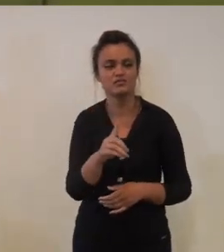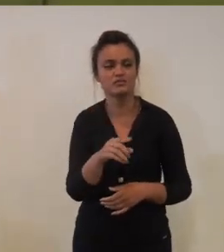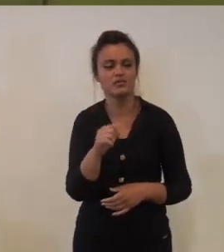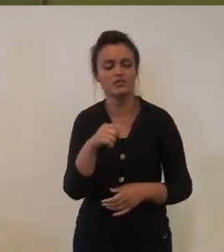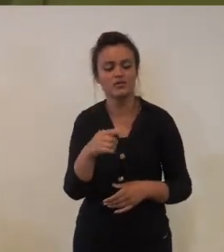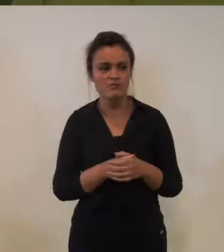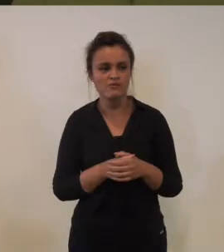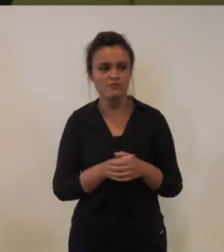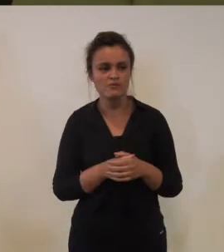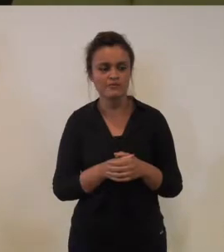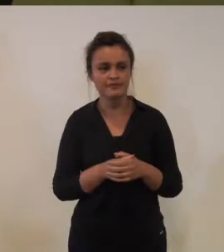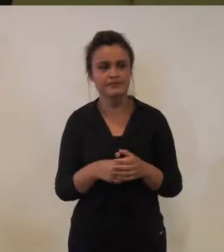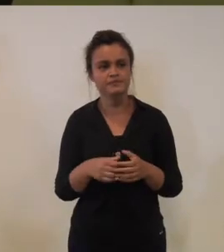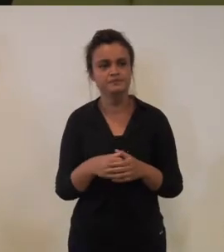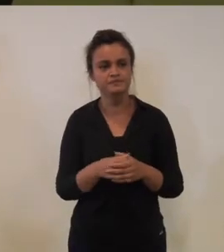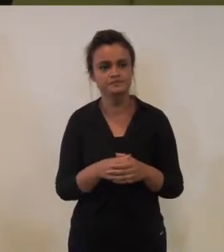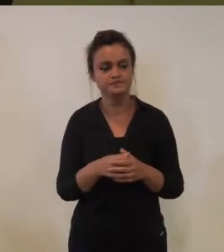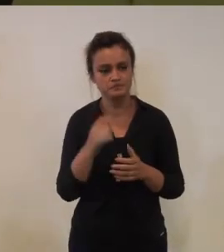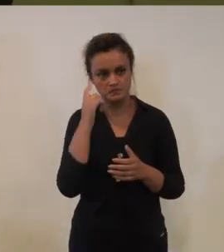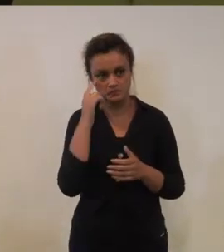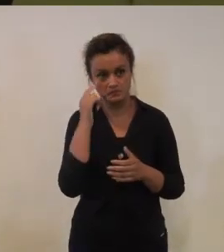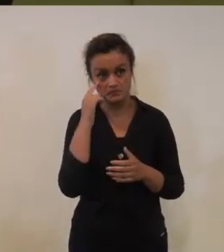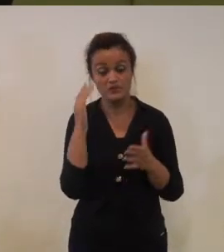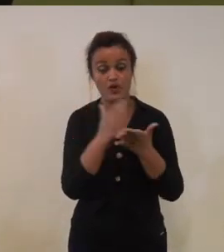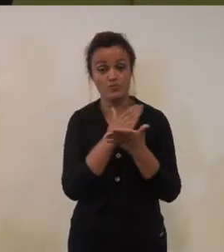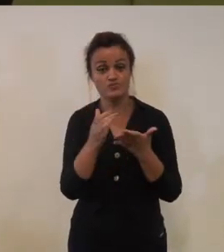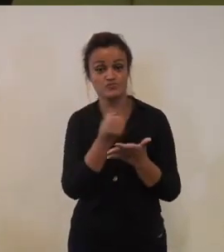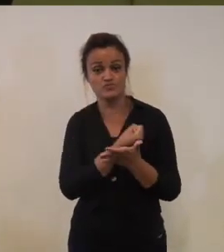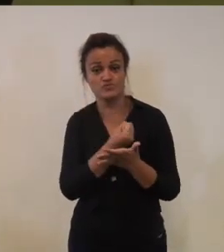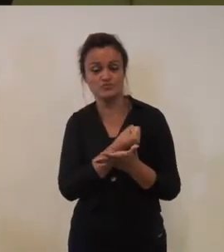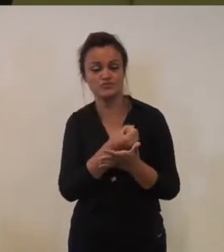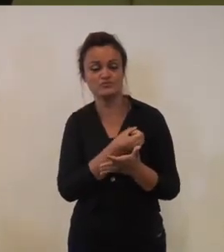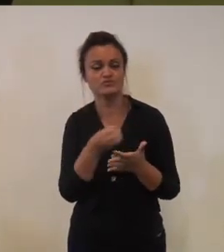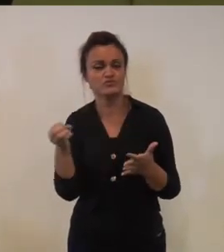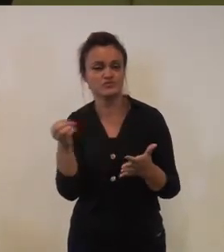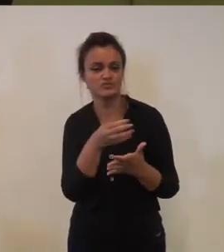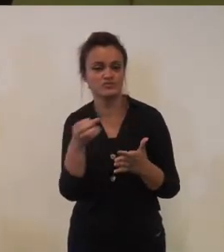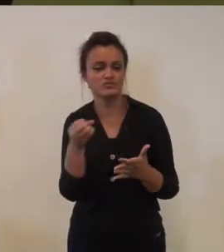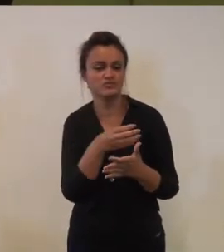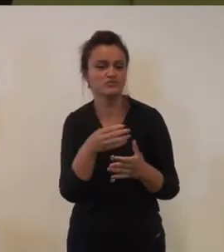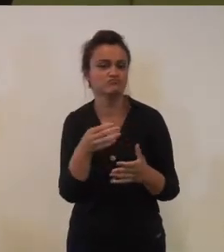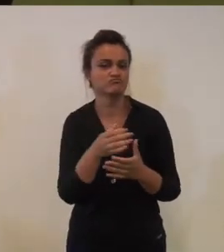desde 2011. Colocar alguns números recentes que a CEPAL tem trabalhado